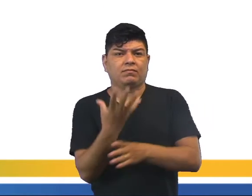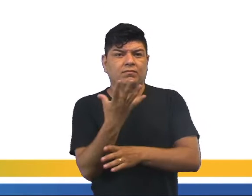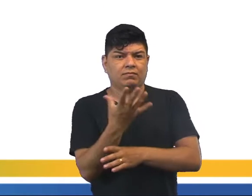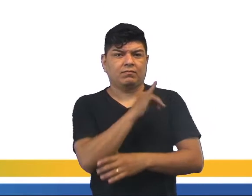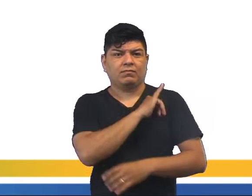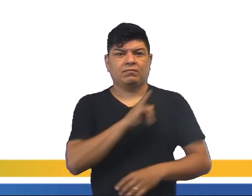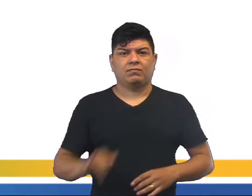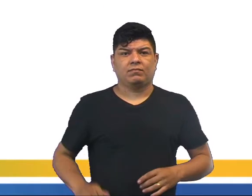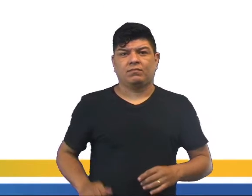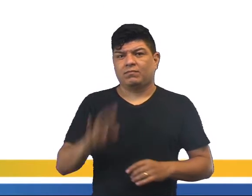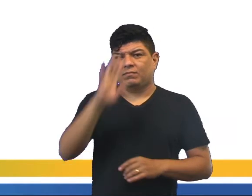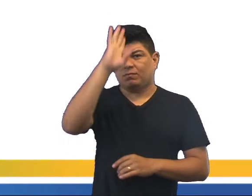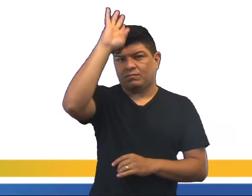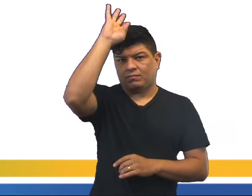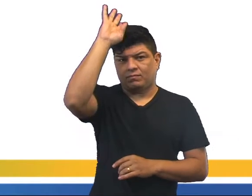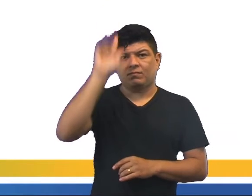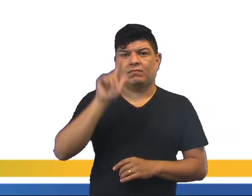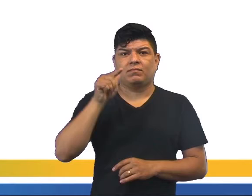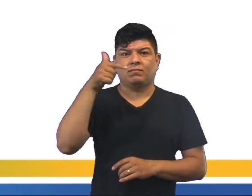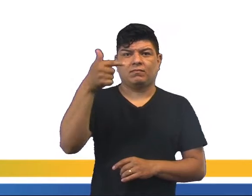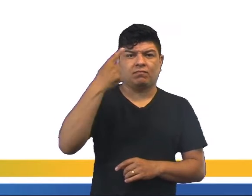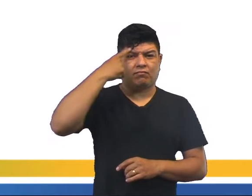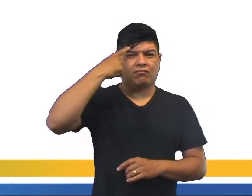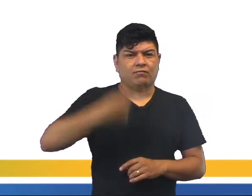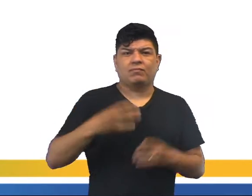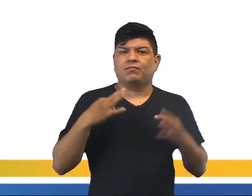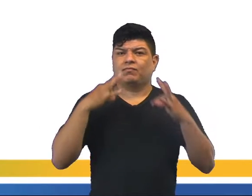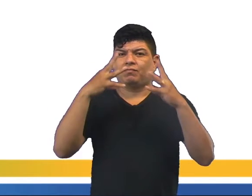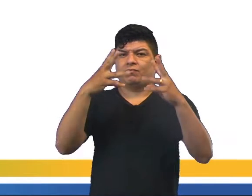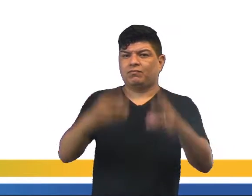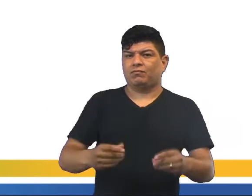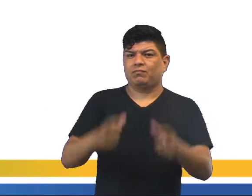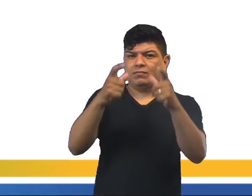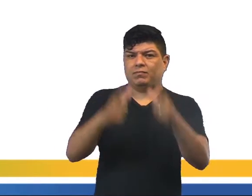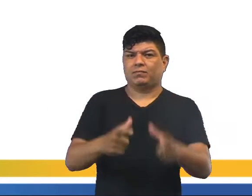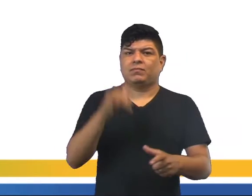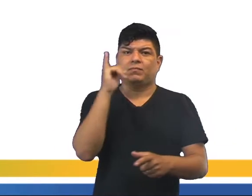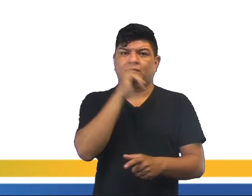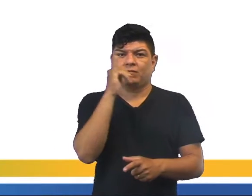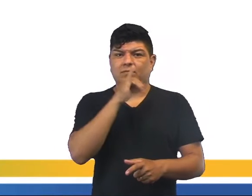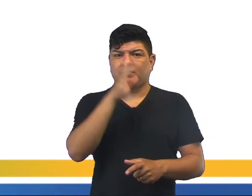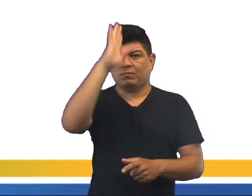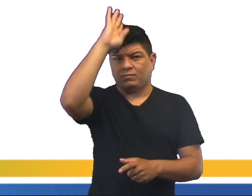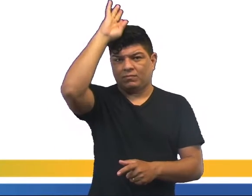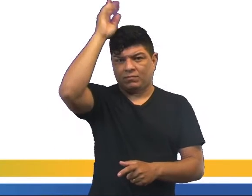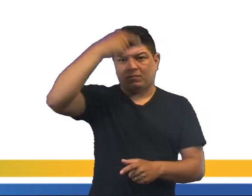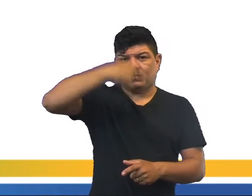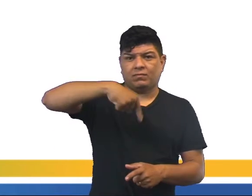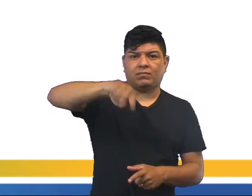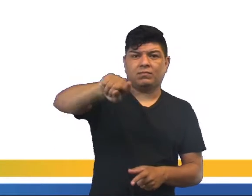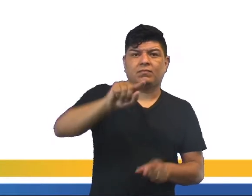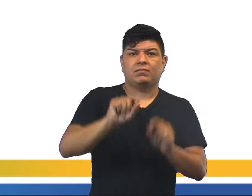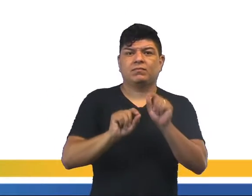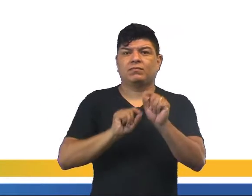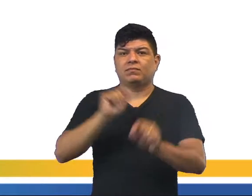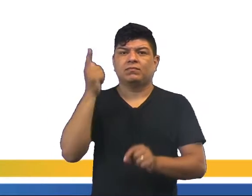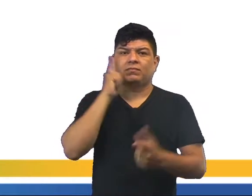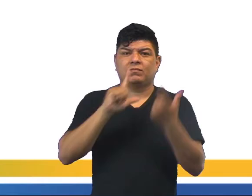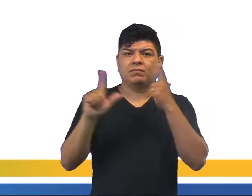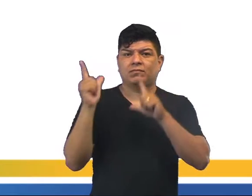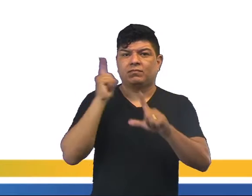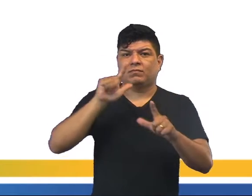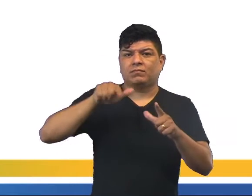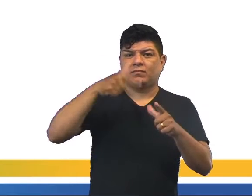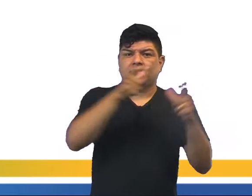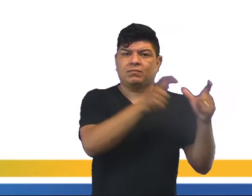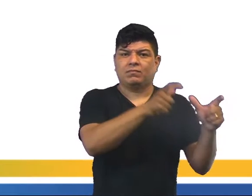Império Romano, né? Após dominar toda a Península Itálica, né, os romanos eles partiram para as conquistas de